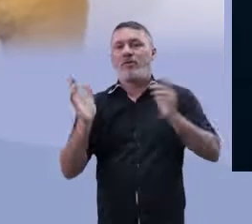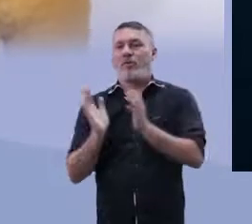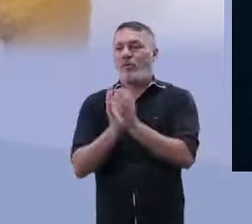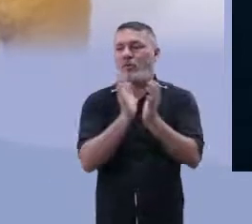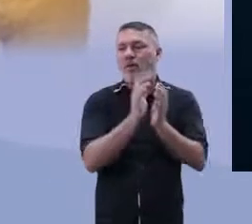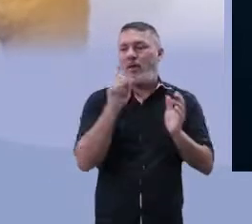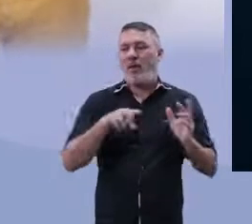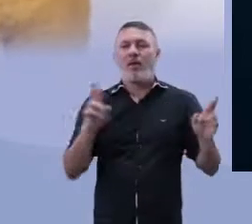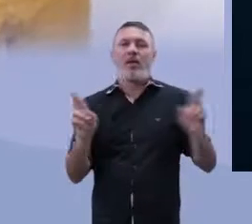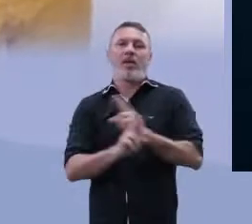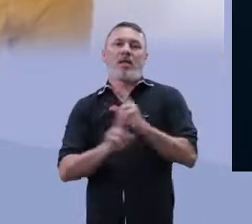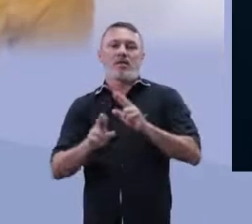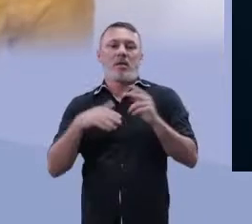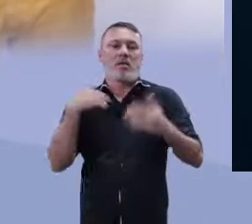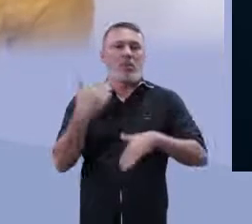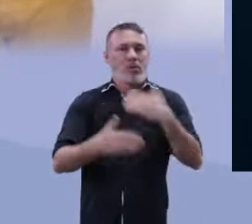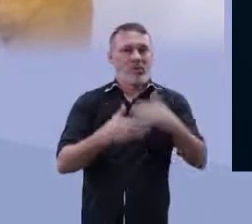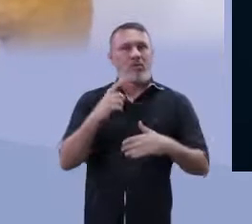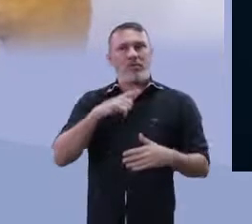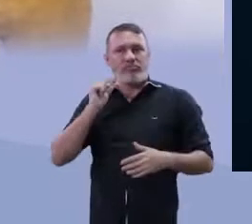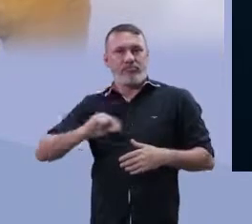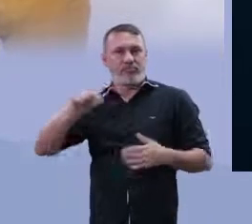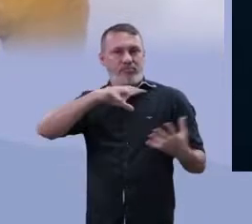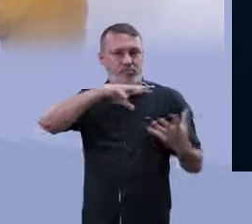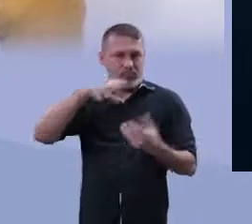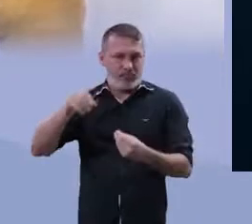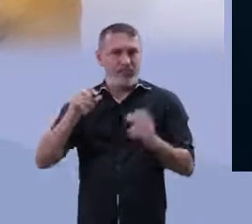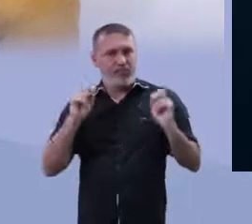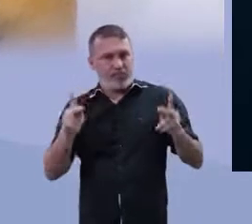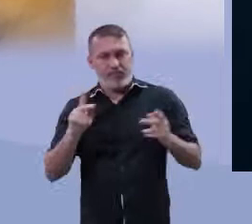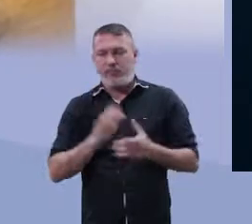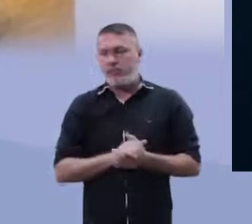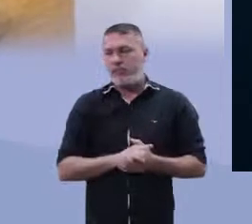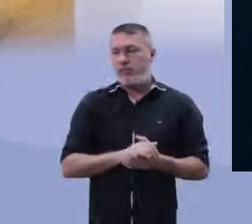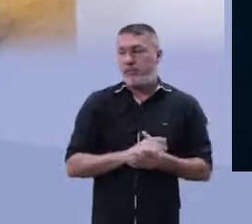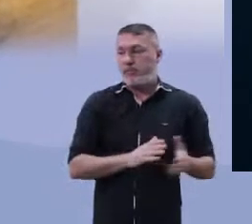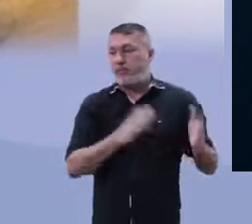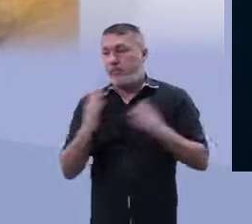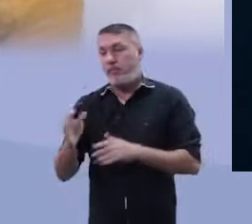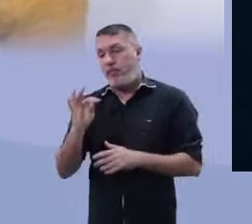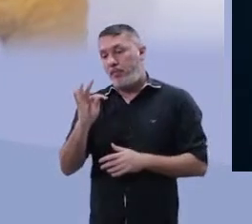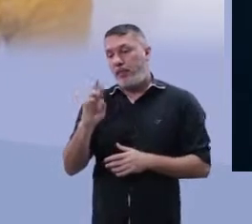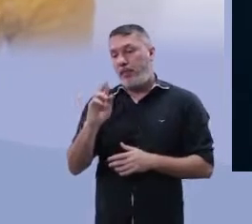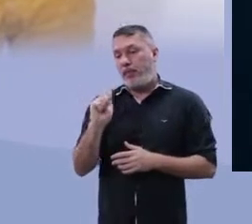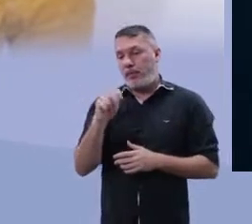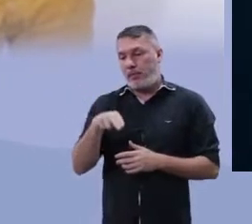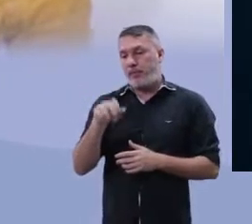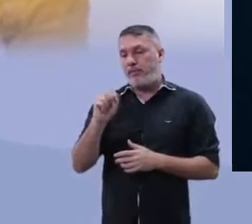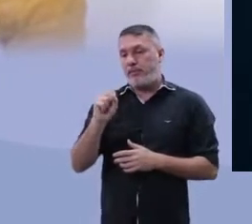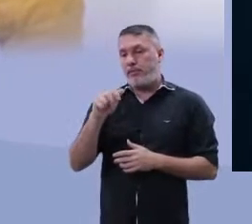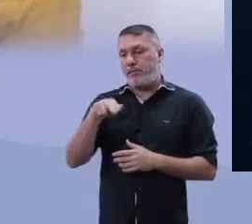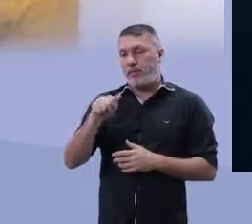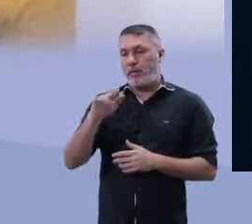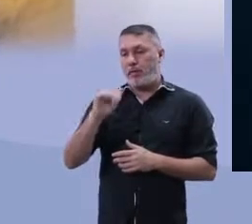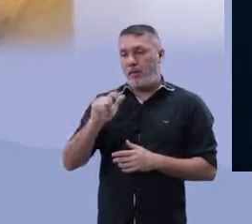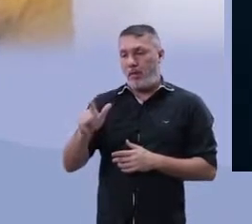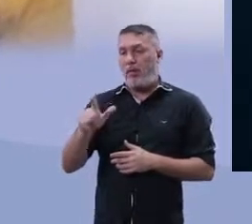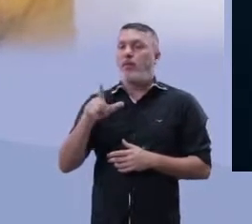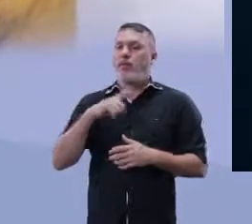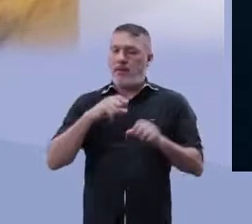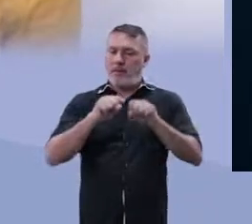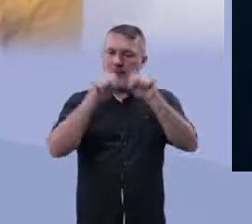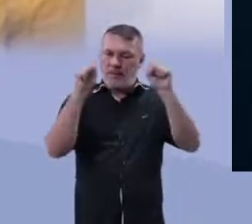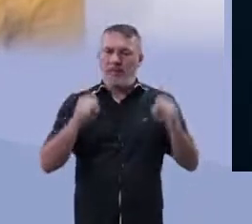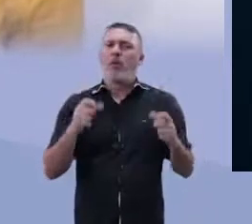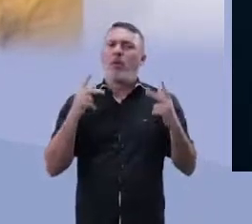diferenciação relacionada ao seu processo produtivo. Beleza? Já uma transnacional, também mesmo sistema,